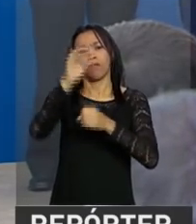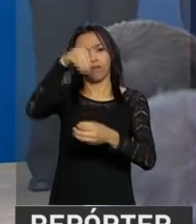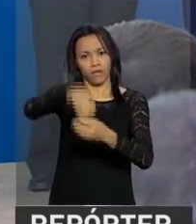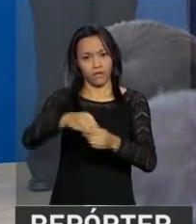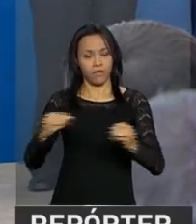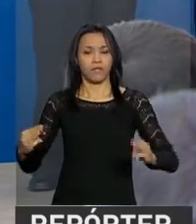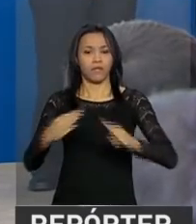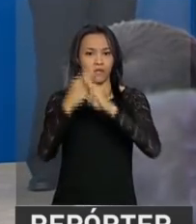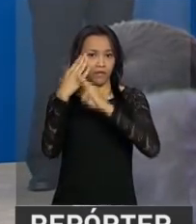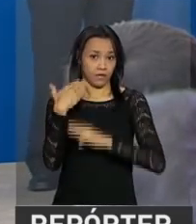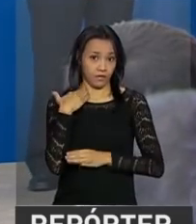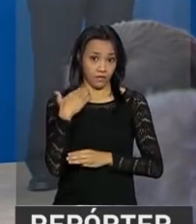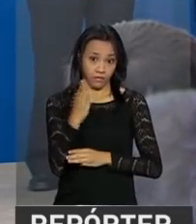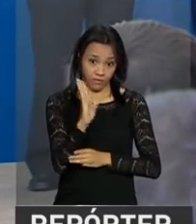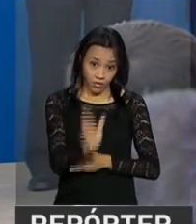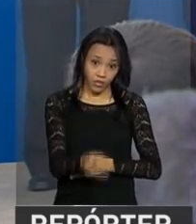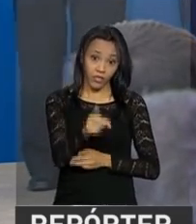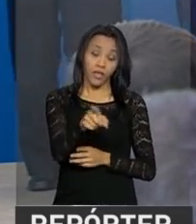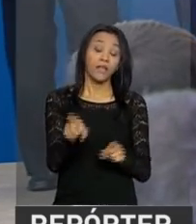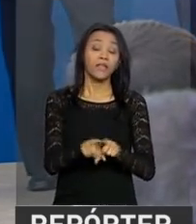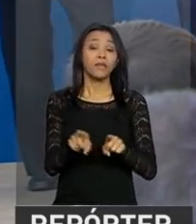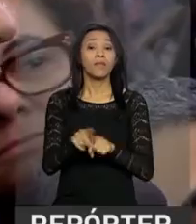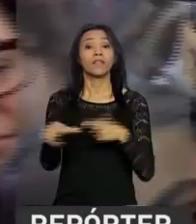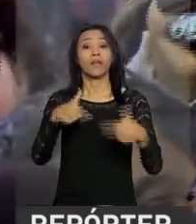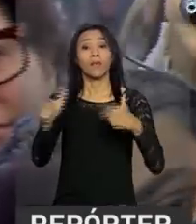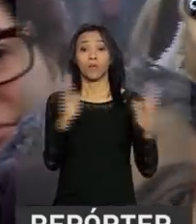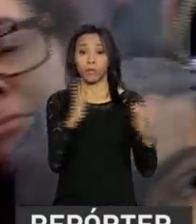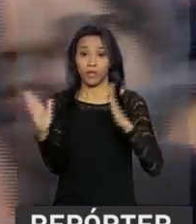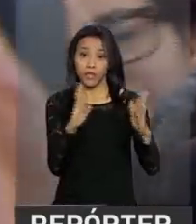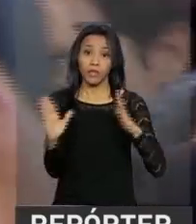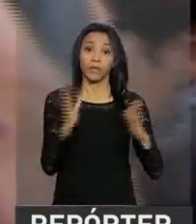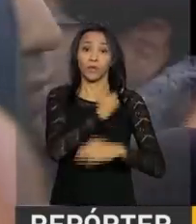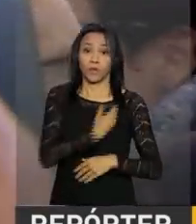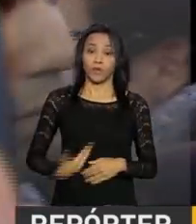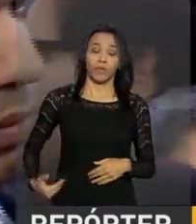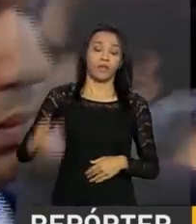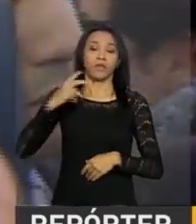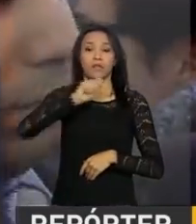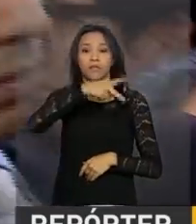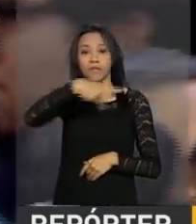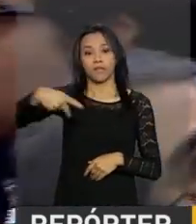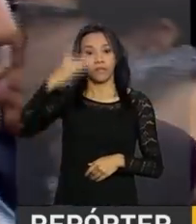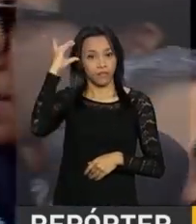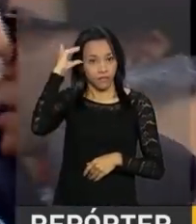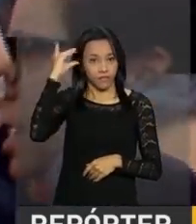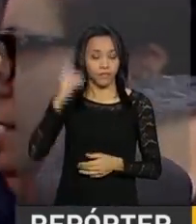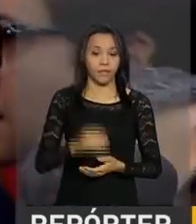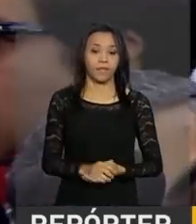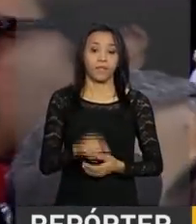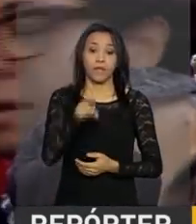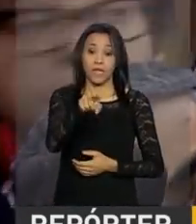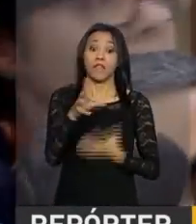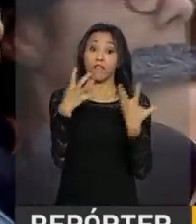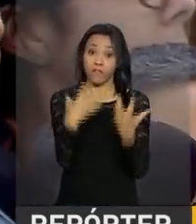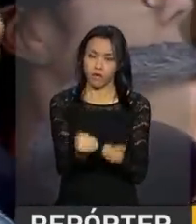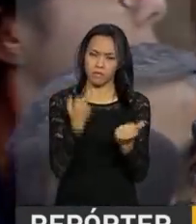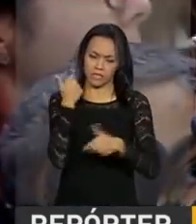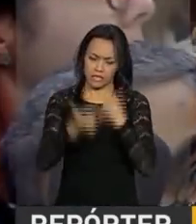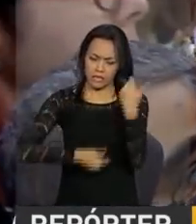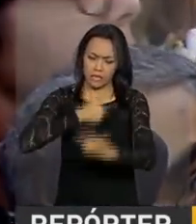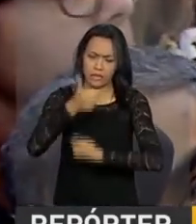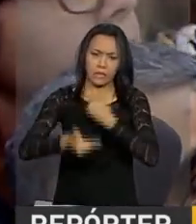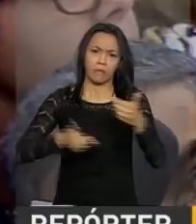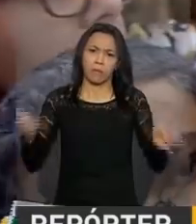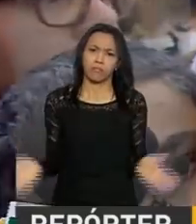da Integração Nacional no governo Dilma Rousseff. Nós vamos fazer grandes parcerias para que a gente possa investir no